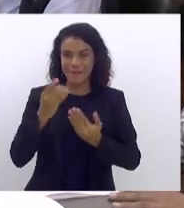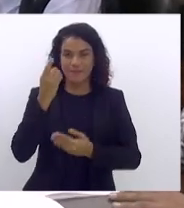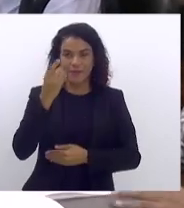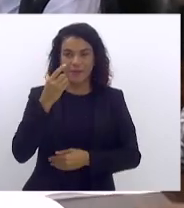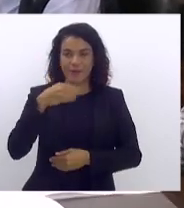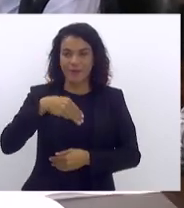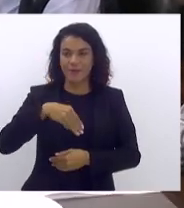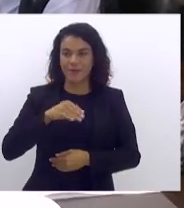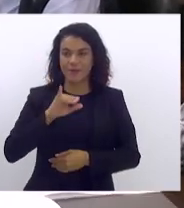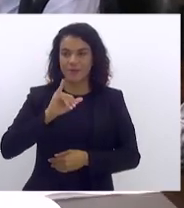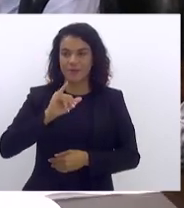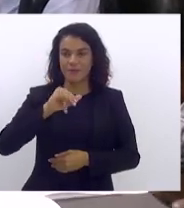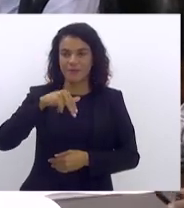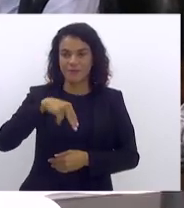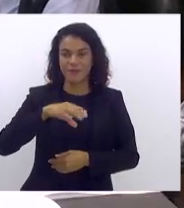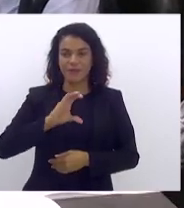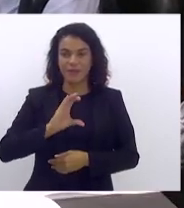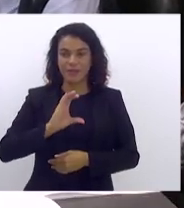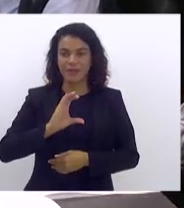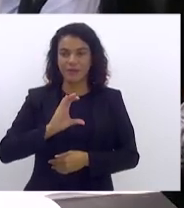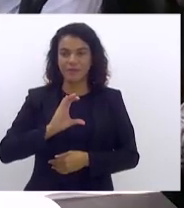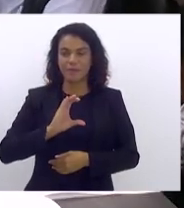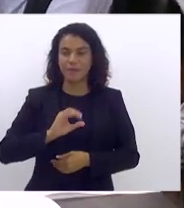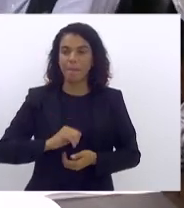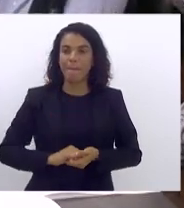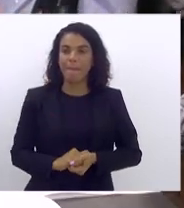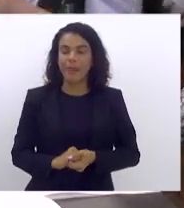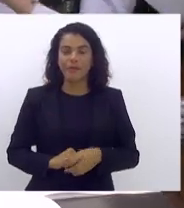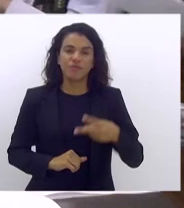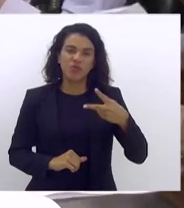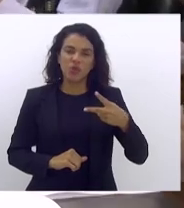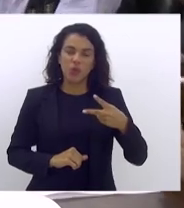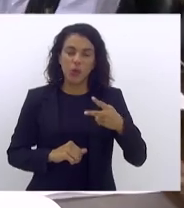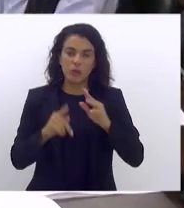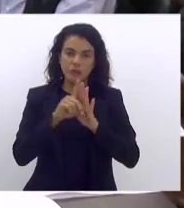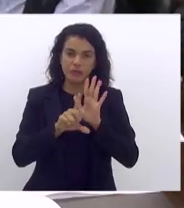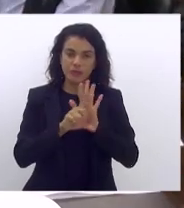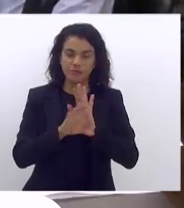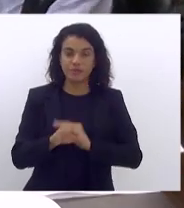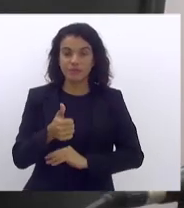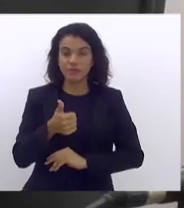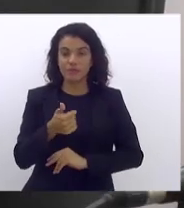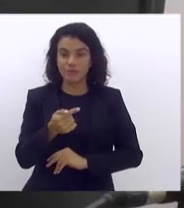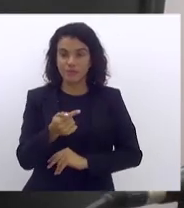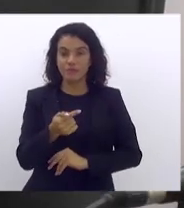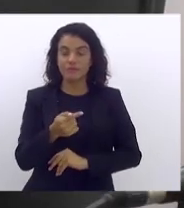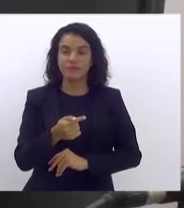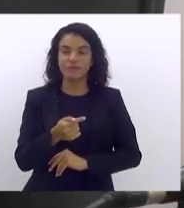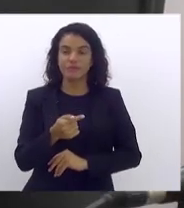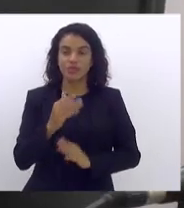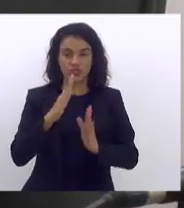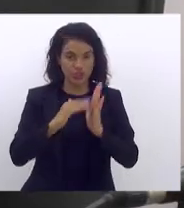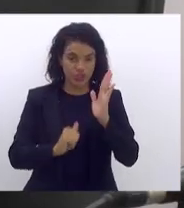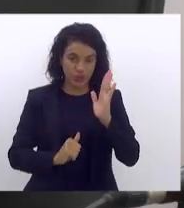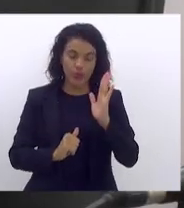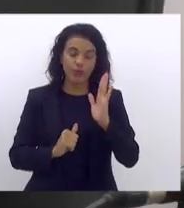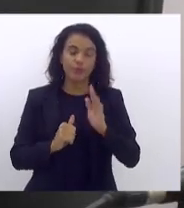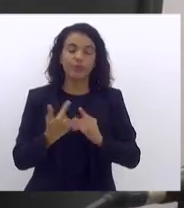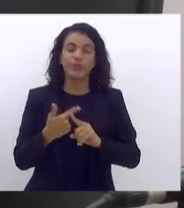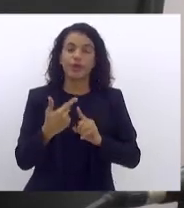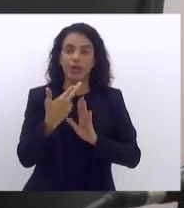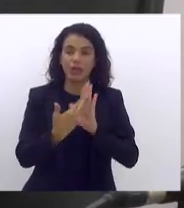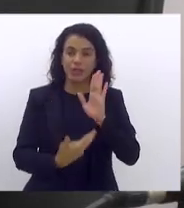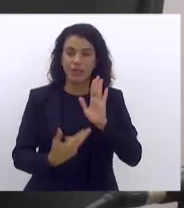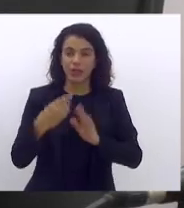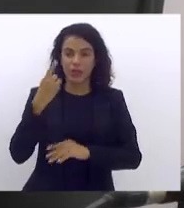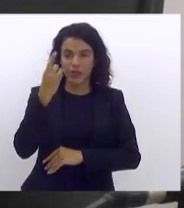Carlos Mink. Está acabando já a pauta. Pedi o esforço aí só para mais dois projetos. O 17 está retirado, que é um projeto de relatoria do deputado